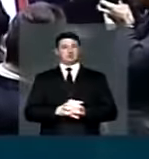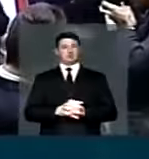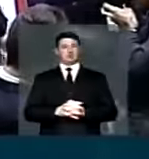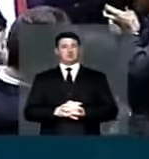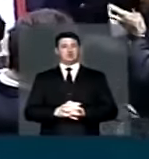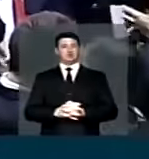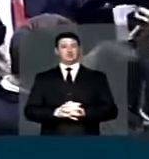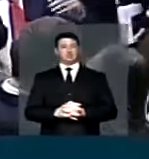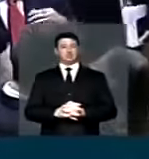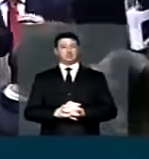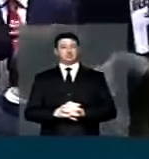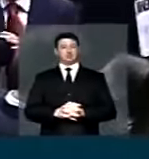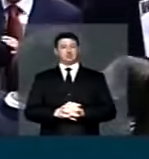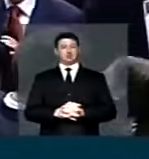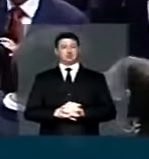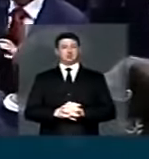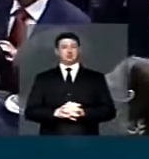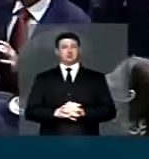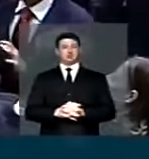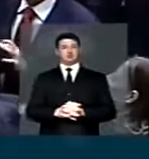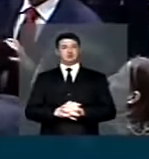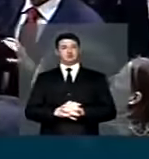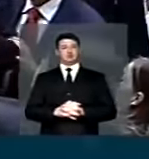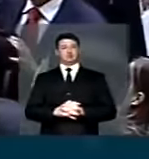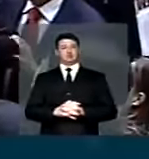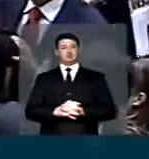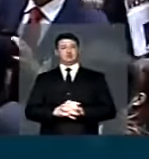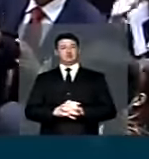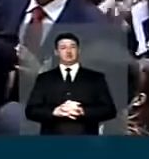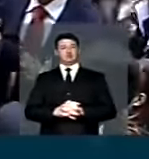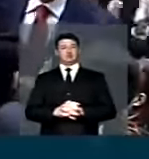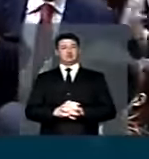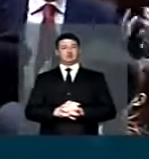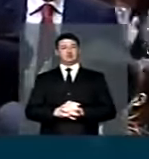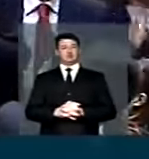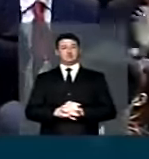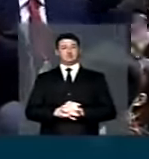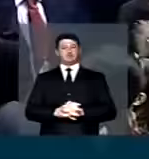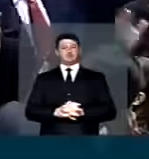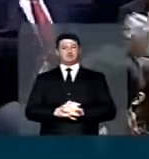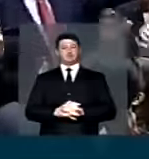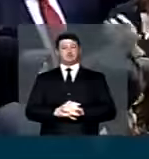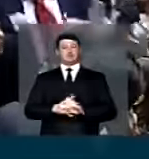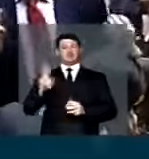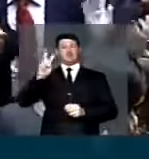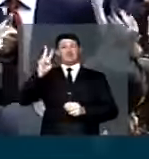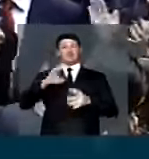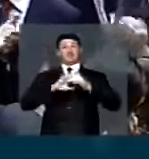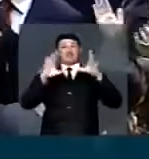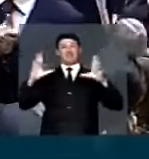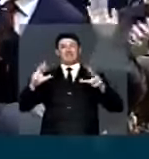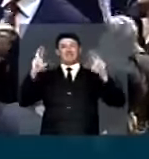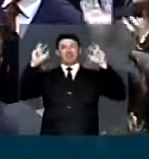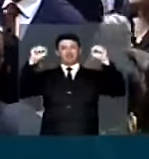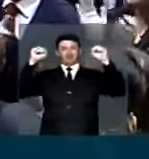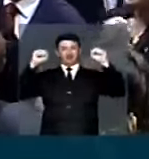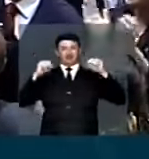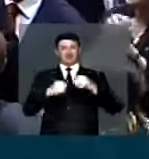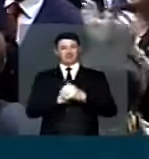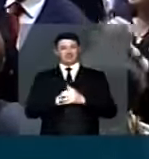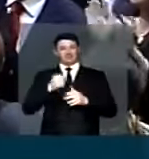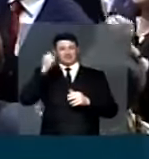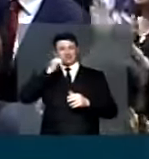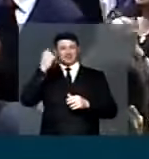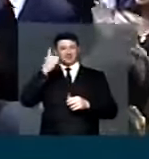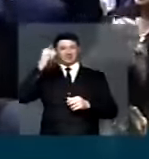da liberdade do Brasil. Viva a América Latina livre. Viva o Brasil, viva a Venezuela livre. Mais uma vez, o deputada